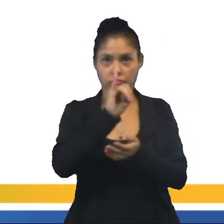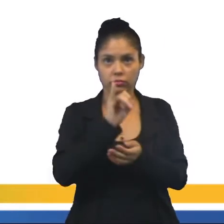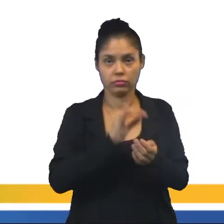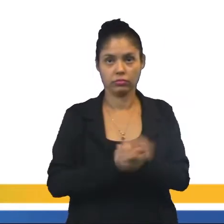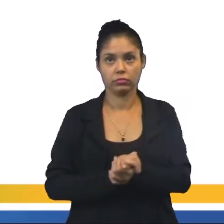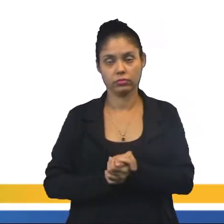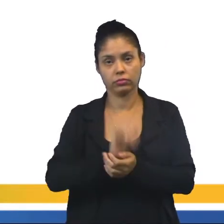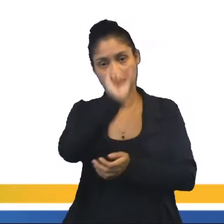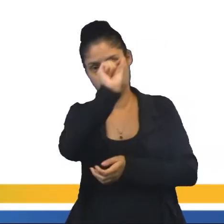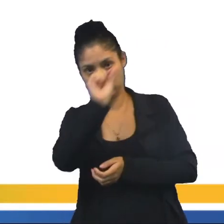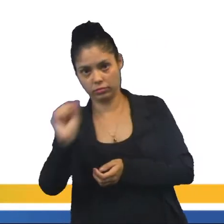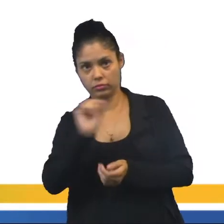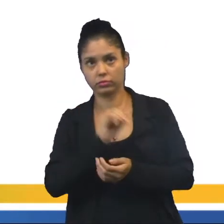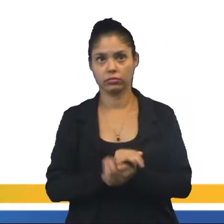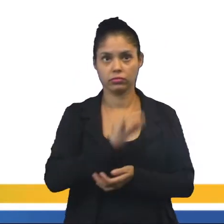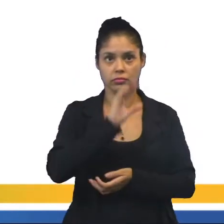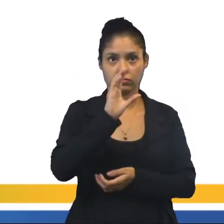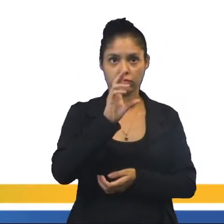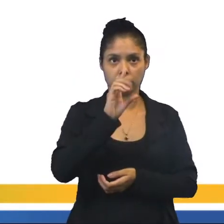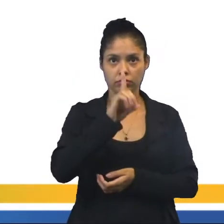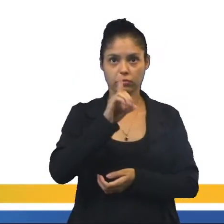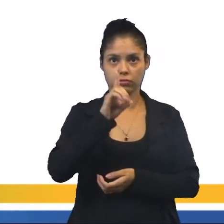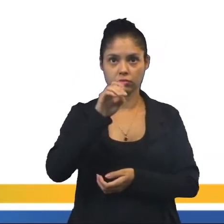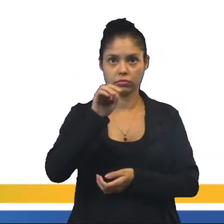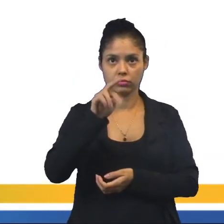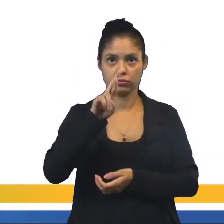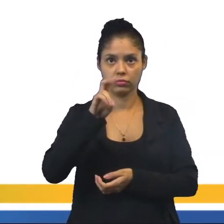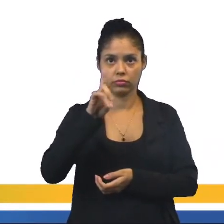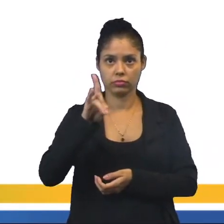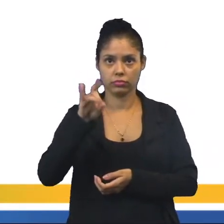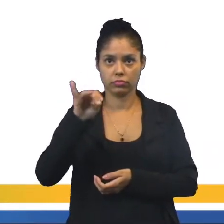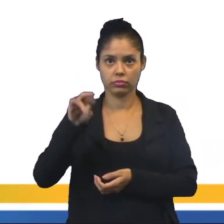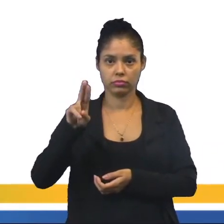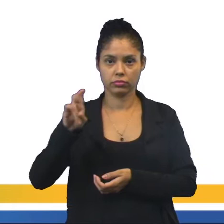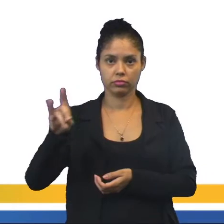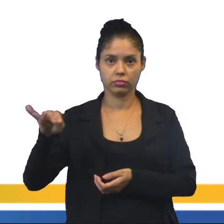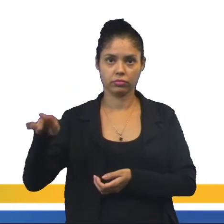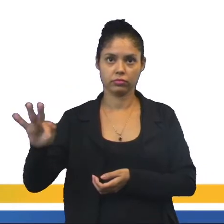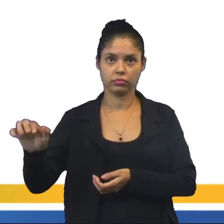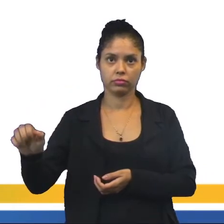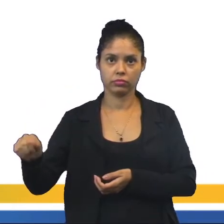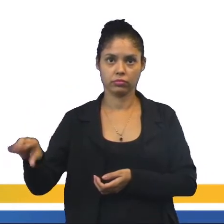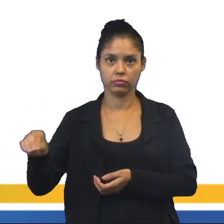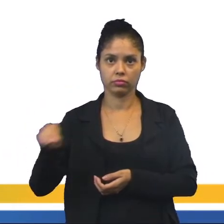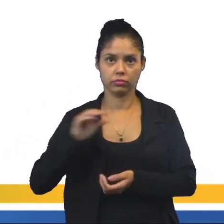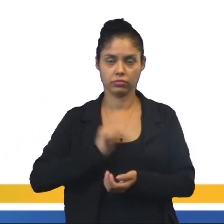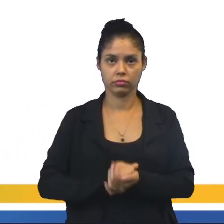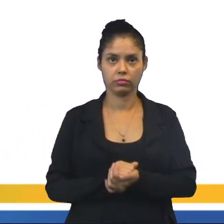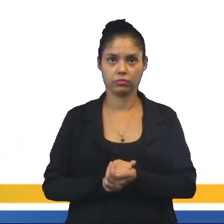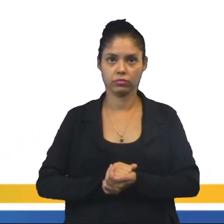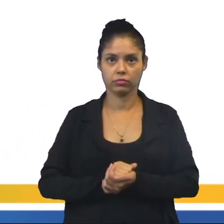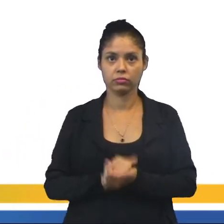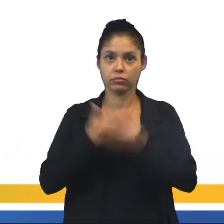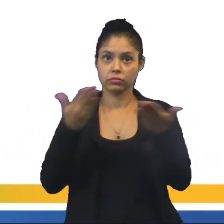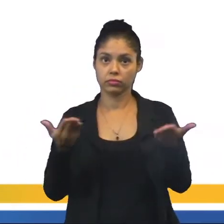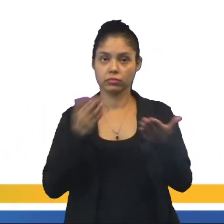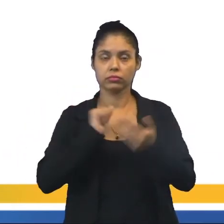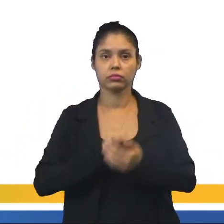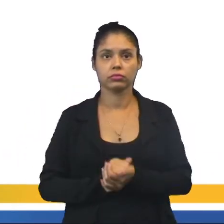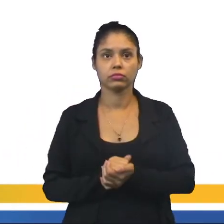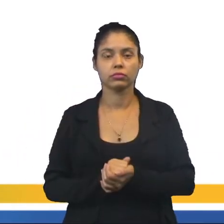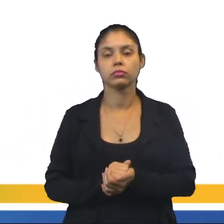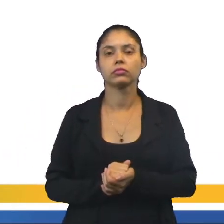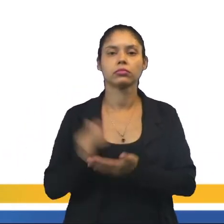começar de cima dessa dente lo se si lá sol fá mi ré dó si lá em